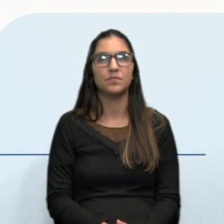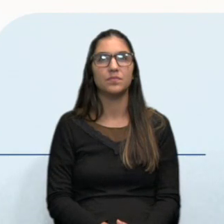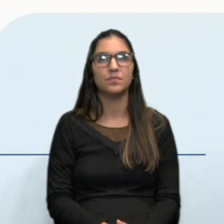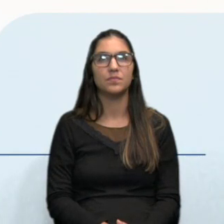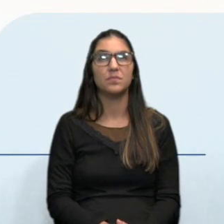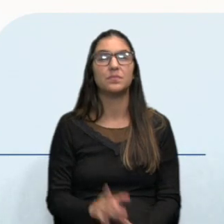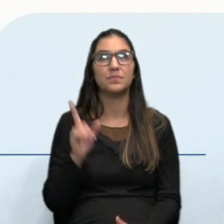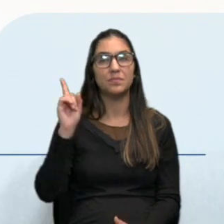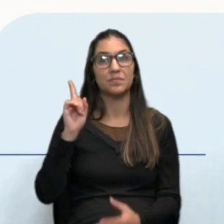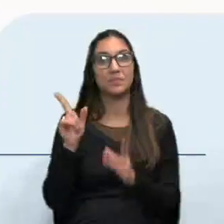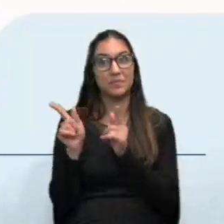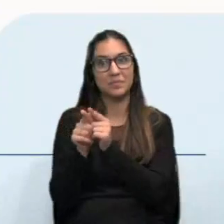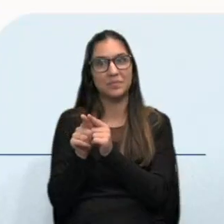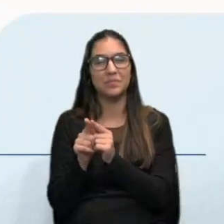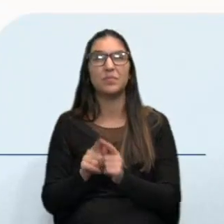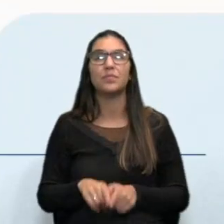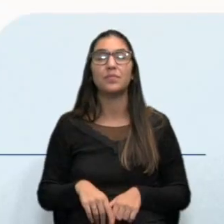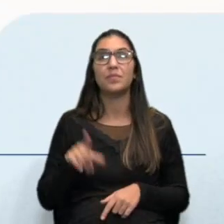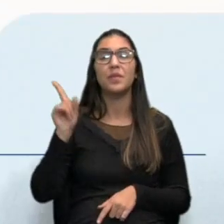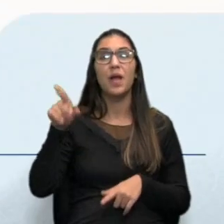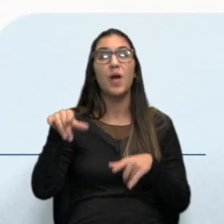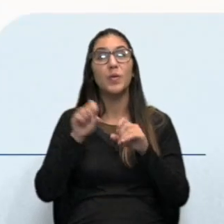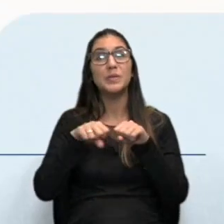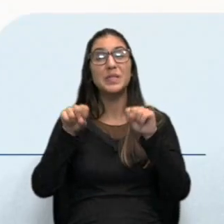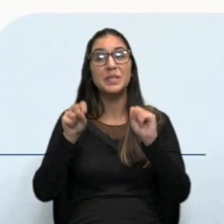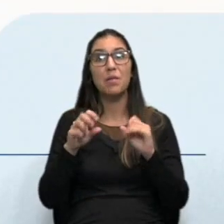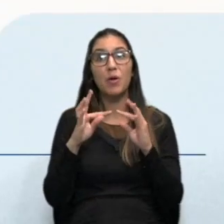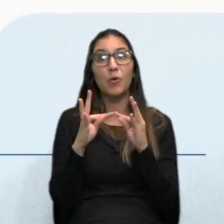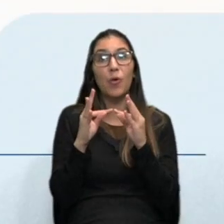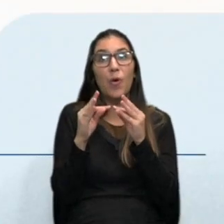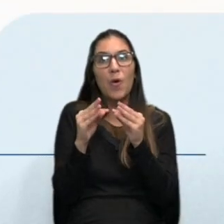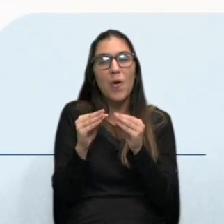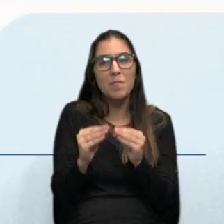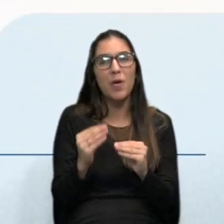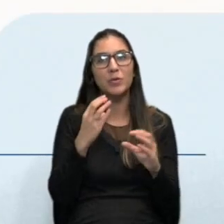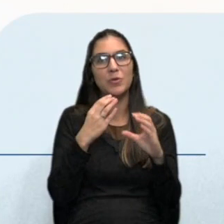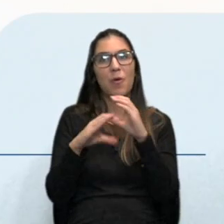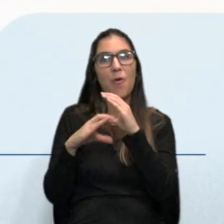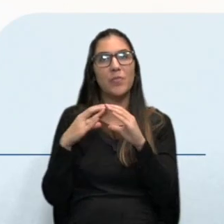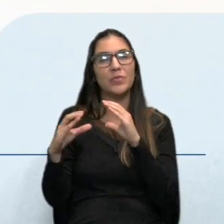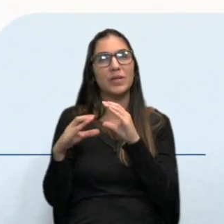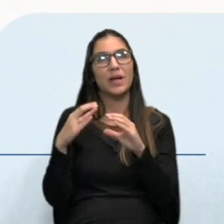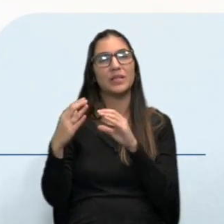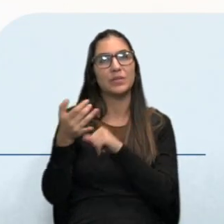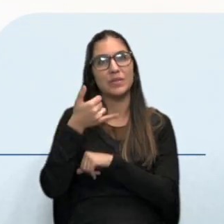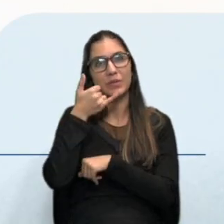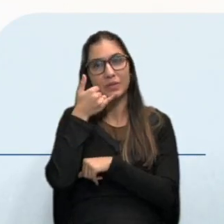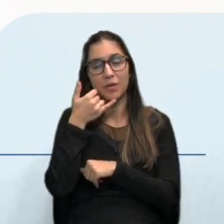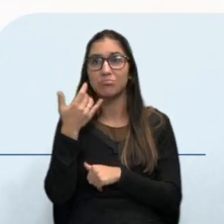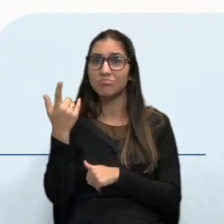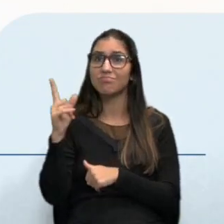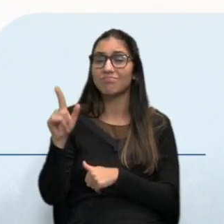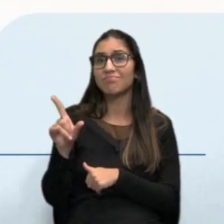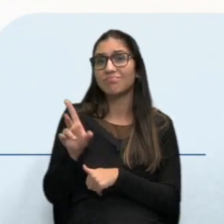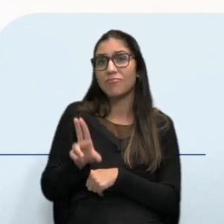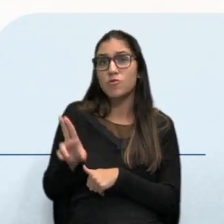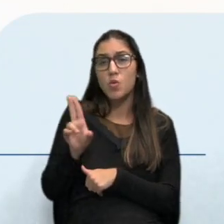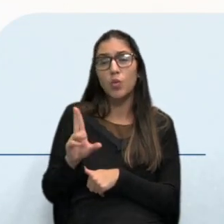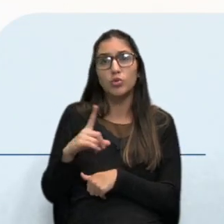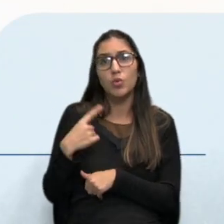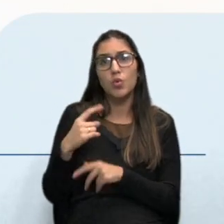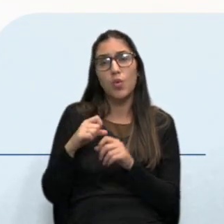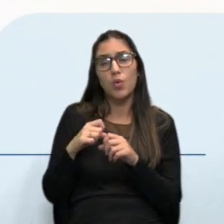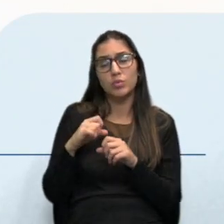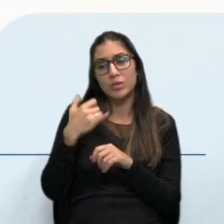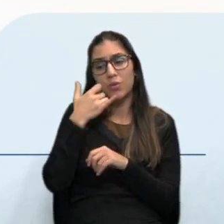Tá bom, vou abreviar. Ou seja, o sistema global para comunicação celular. Por isso que ele é o que a gente utiliza no nosso